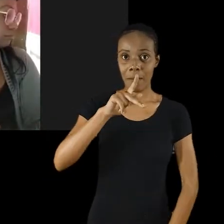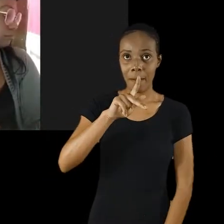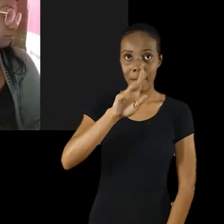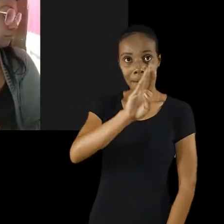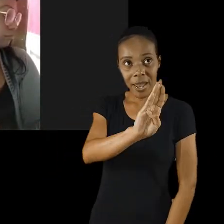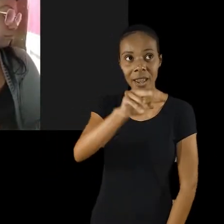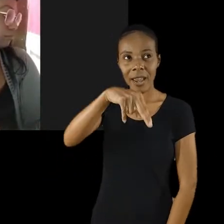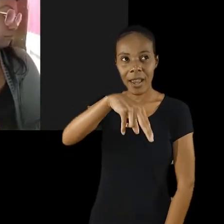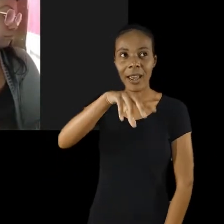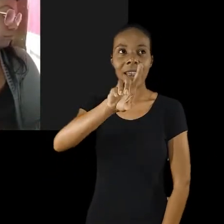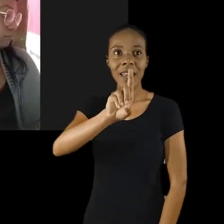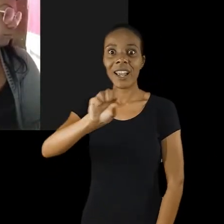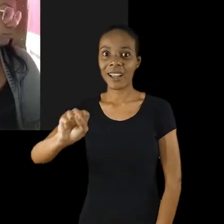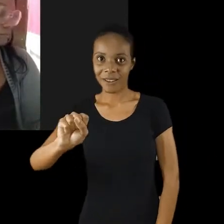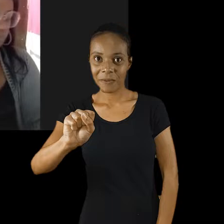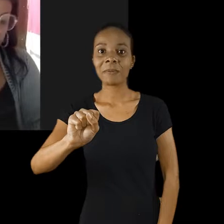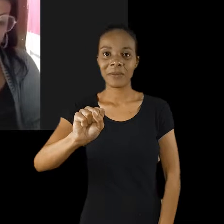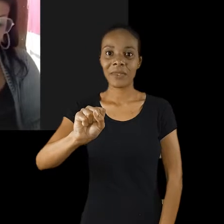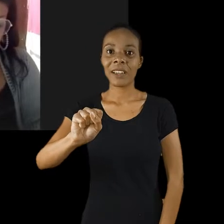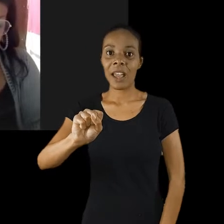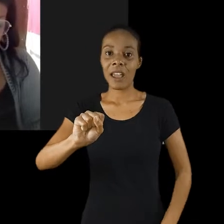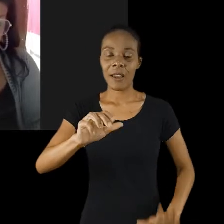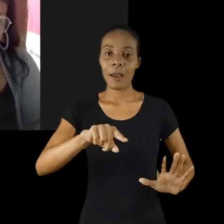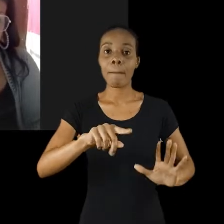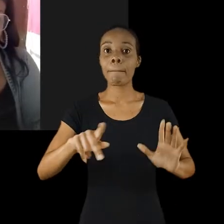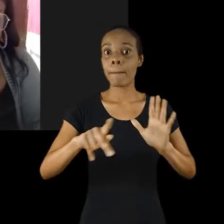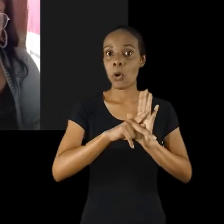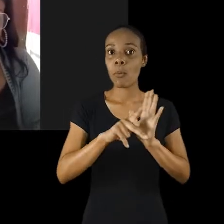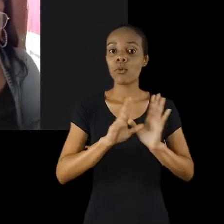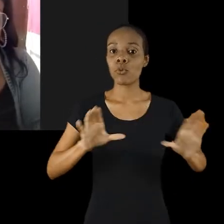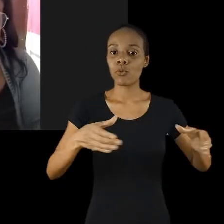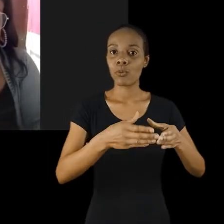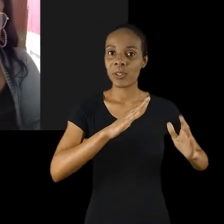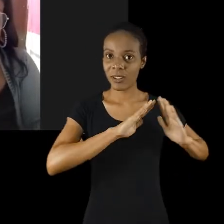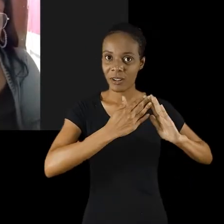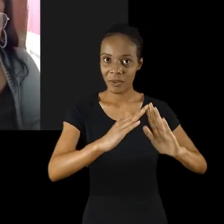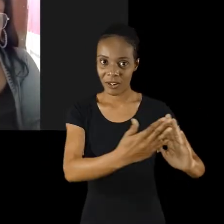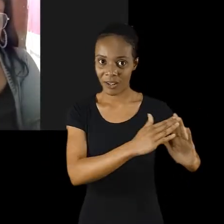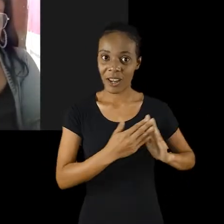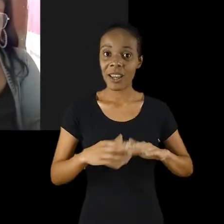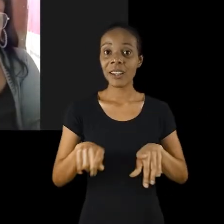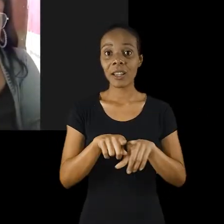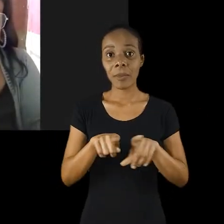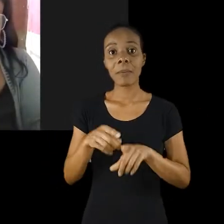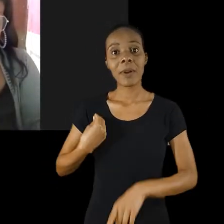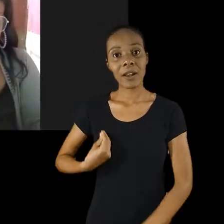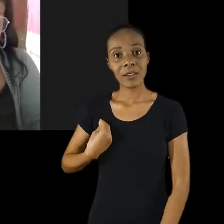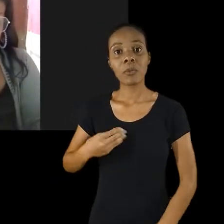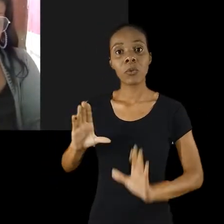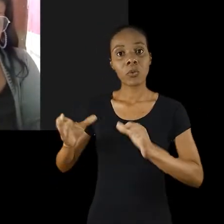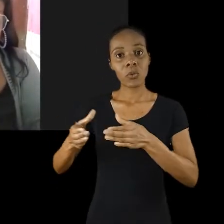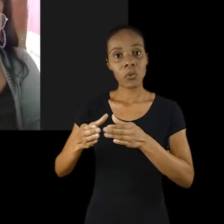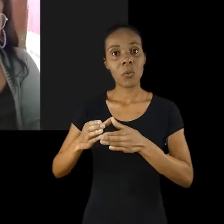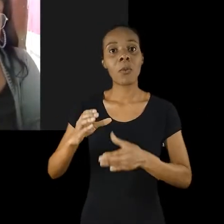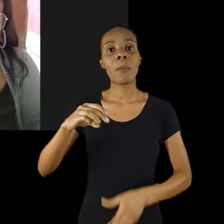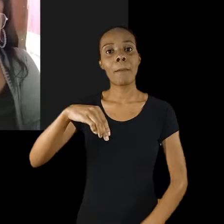na FLUP, Feira Literária de Poesias da Periferia, e é mestre de cerimônias do Slam das Manas. Jazz é autor dos zines